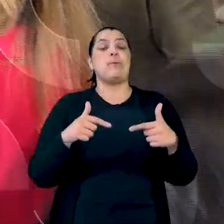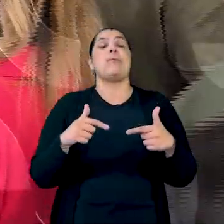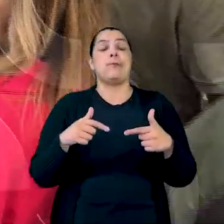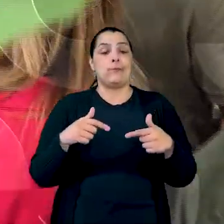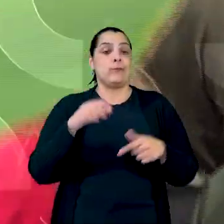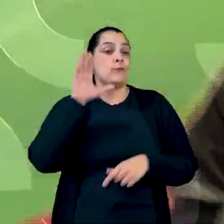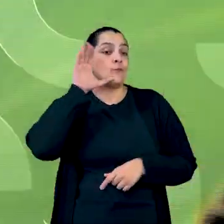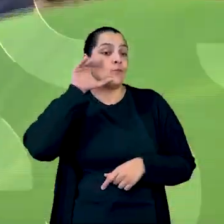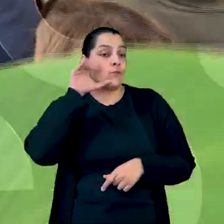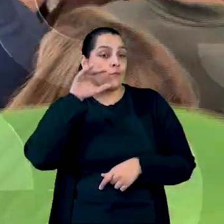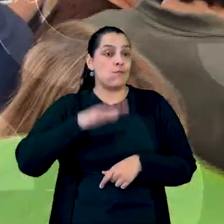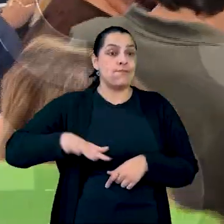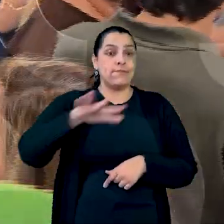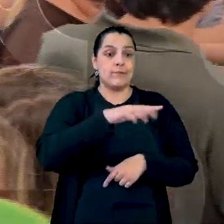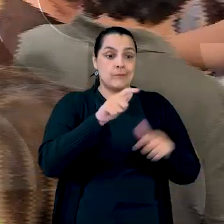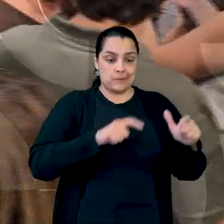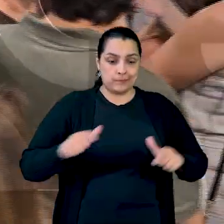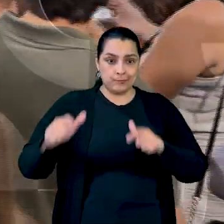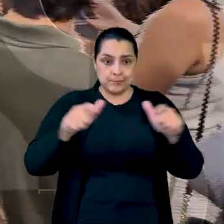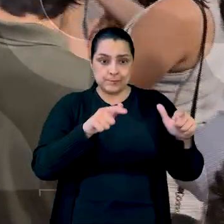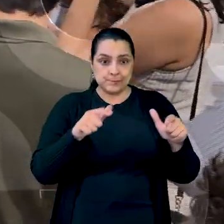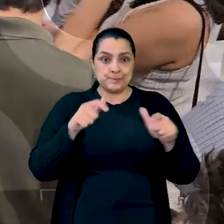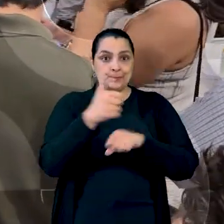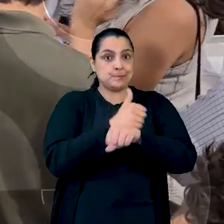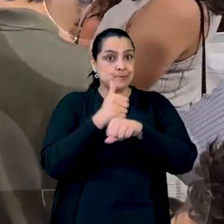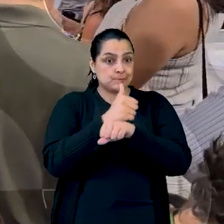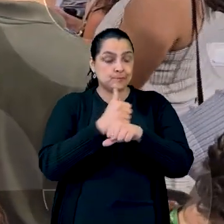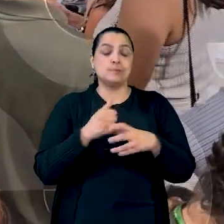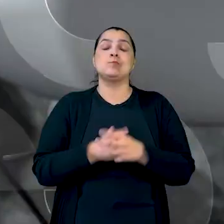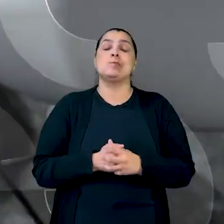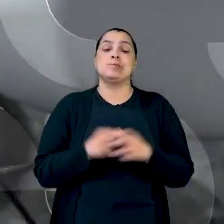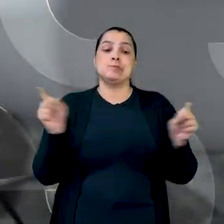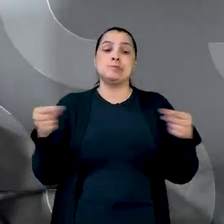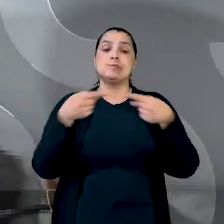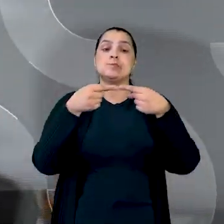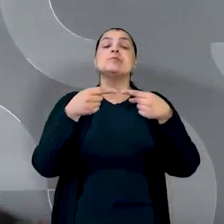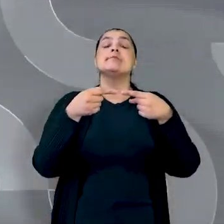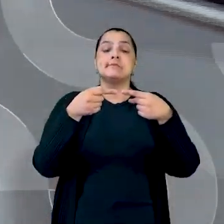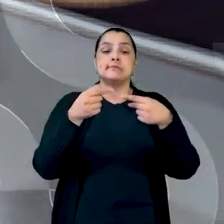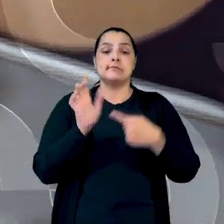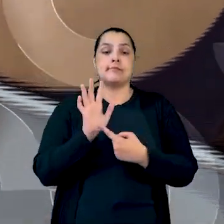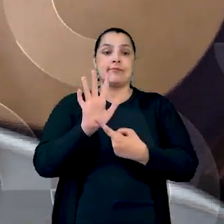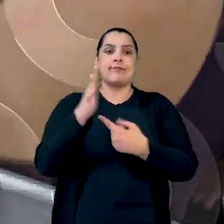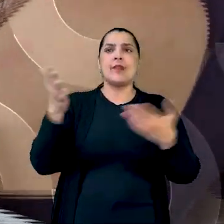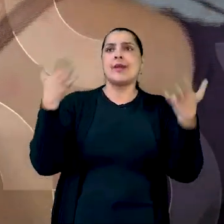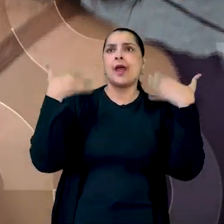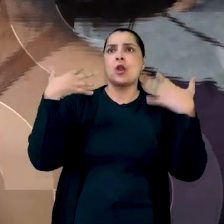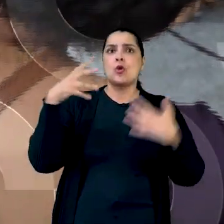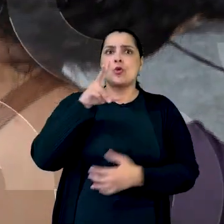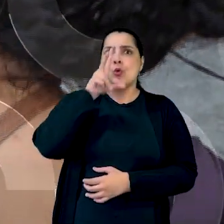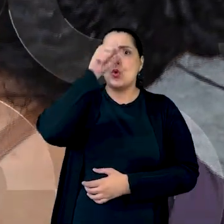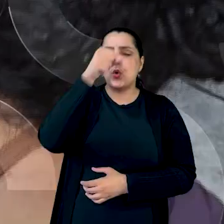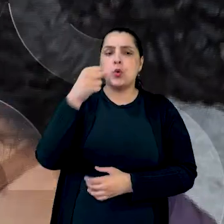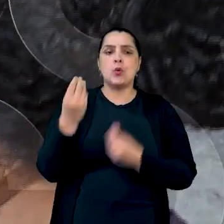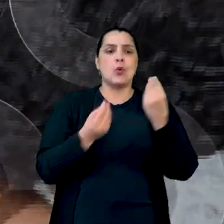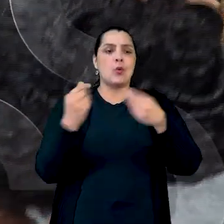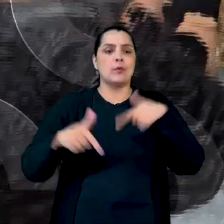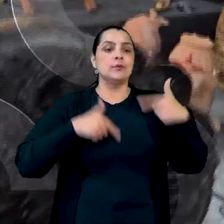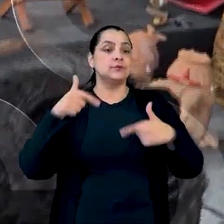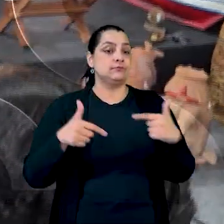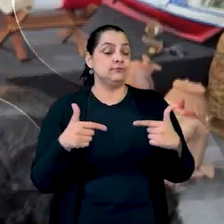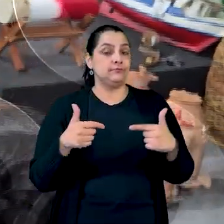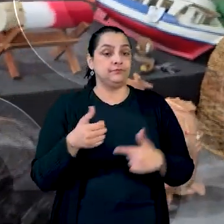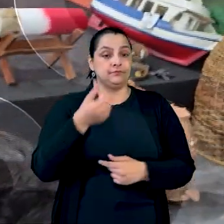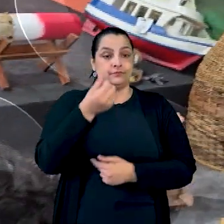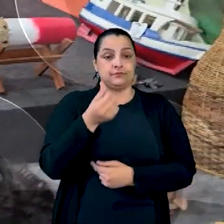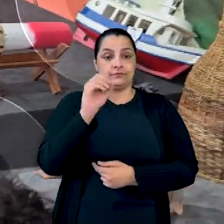por empregadas e empregados de diversos segmentos profissionais relacionadas à exposição ao calor excessivo.